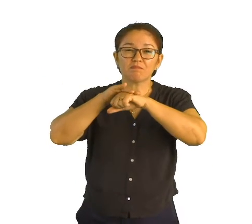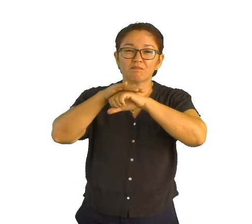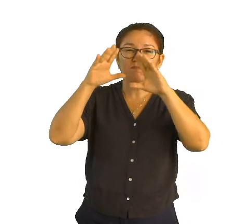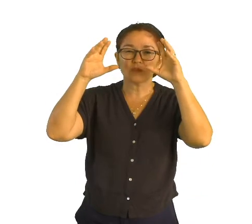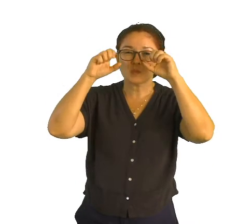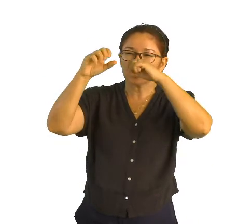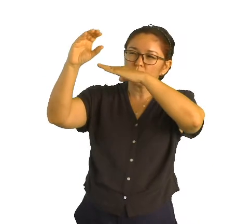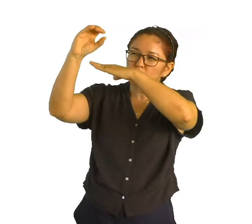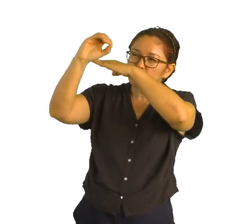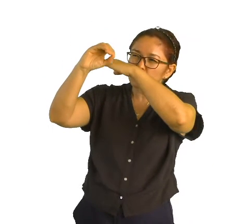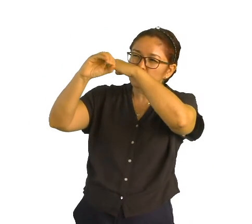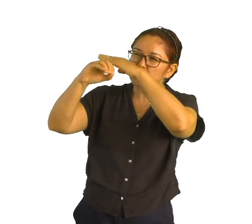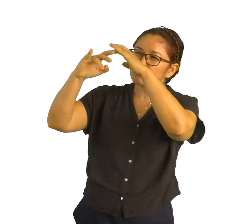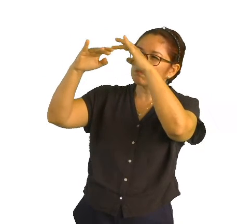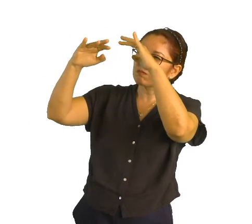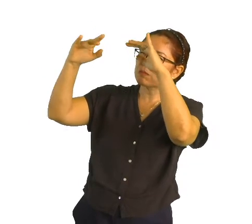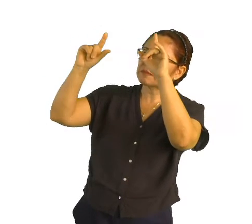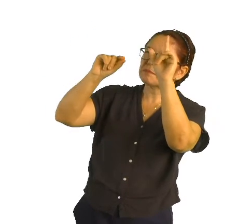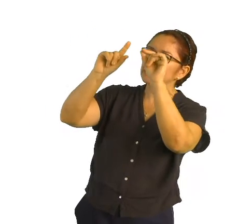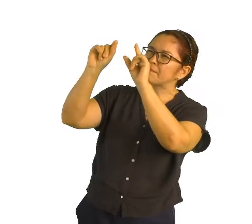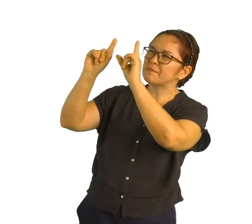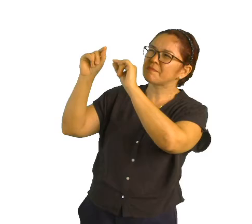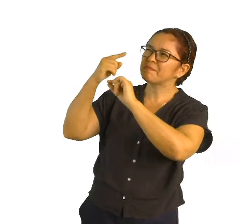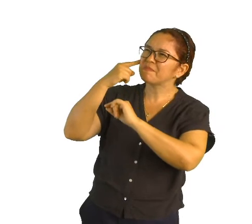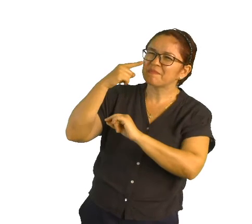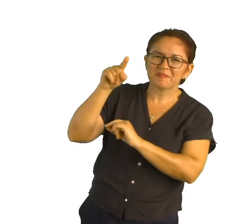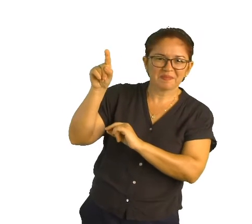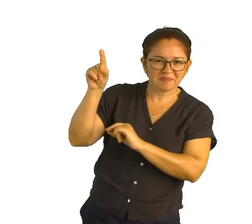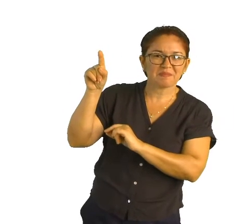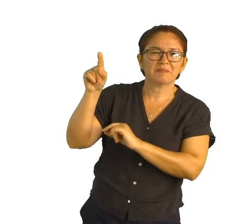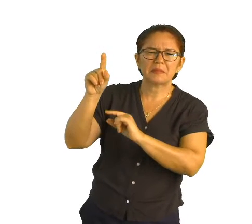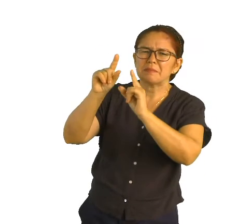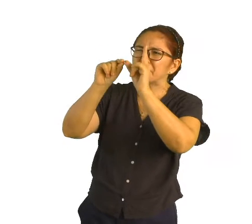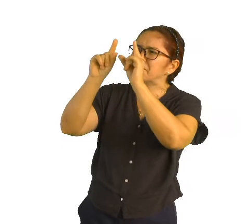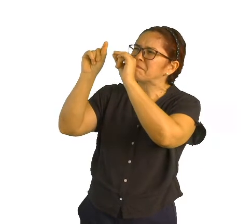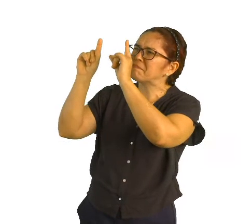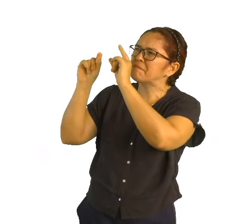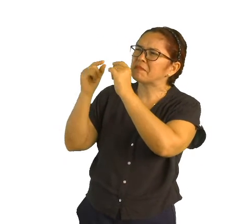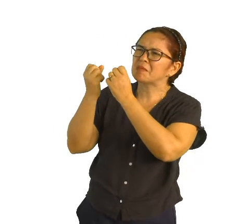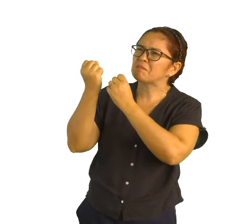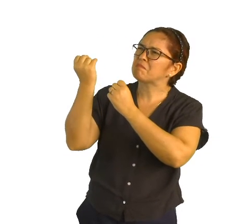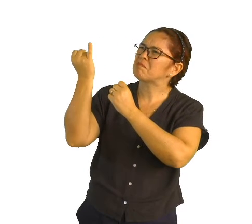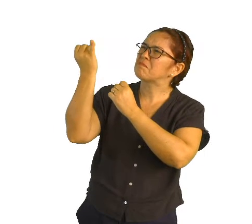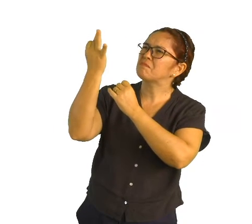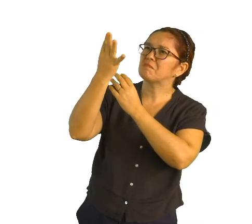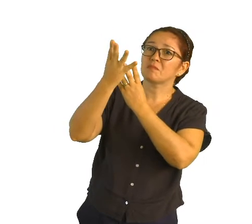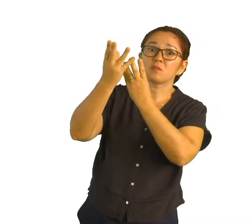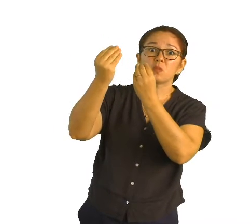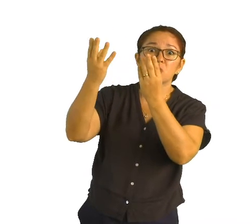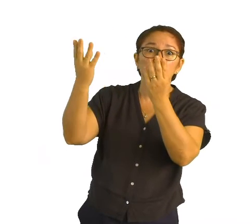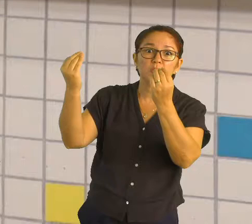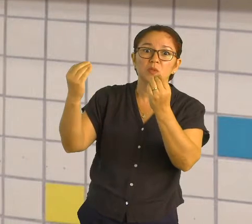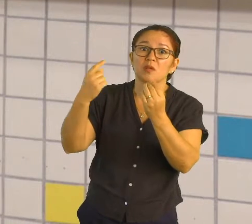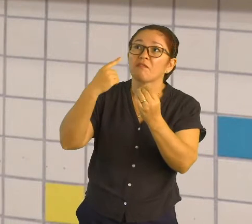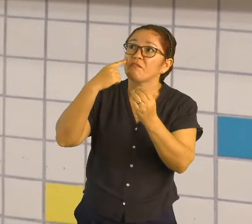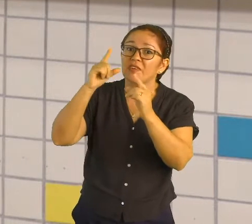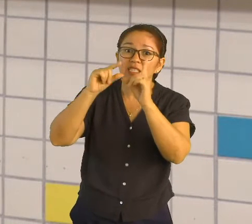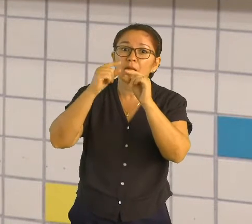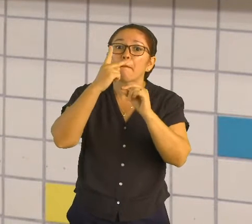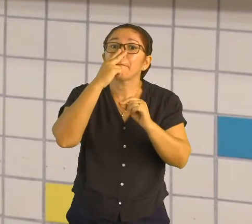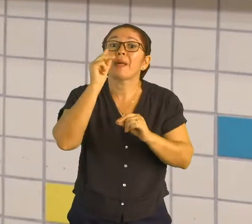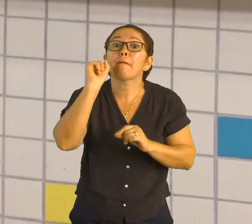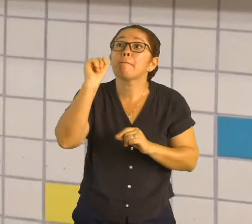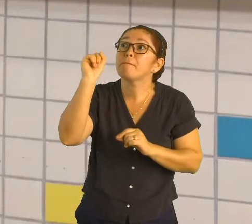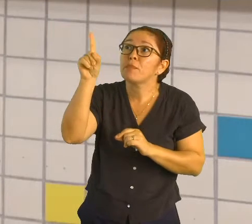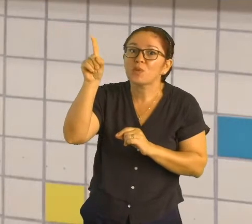vê estrelas? Cada estrela, ao olhar o céu, dá a ideia de ponto. E com isso,